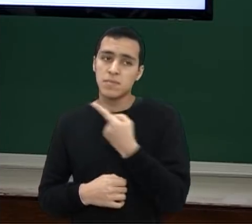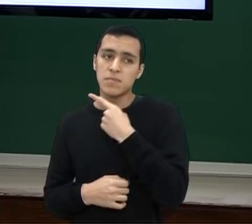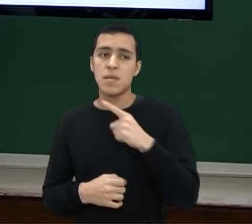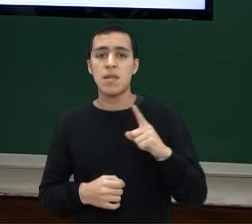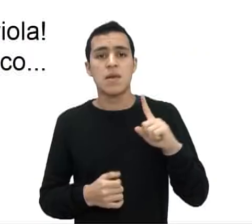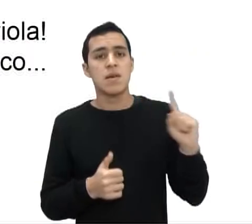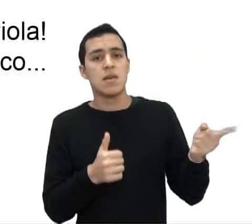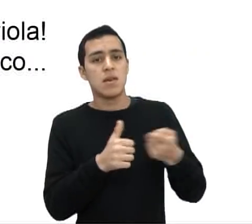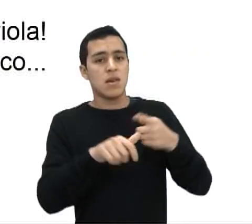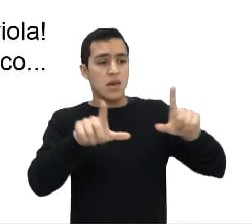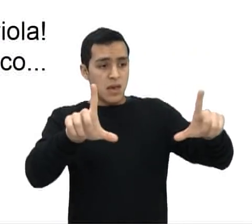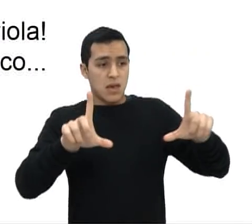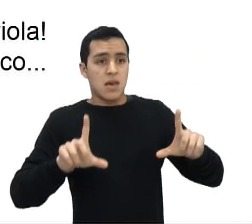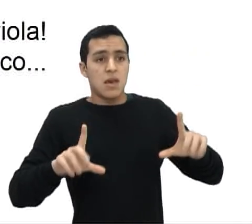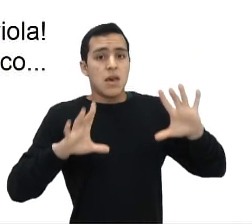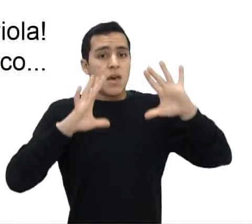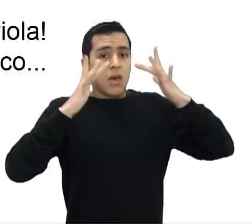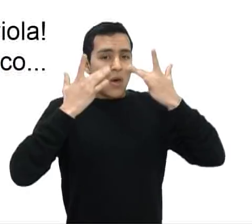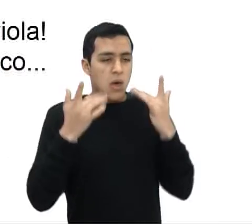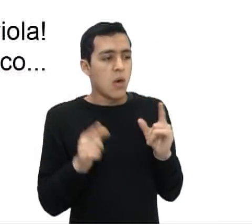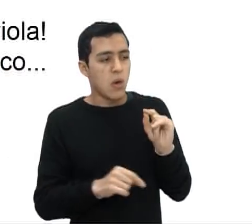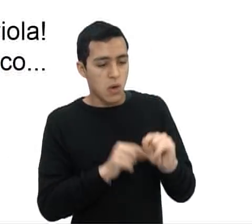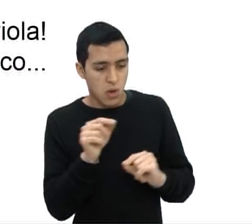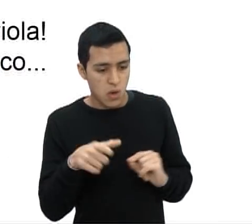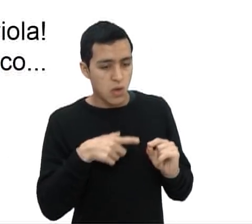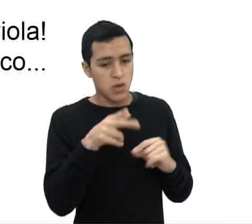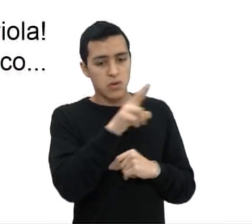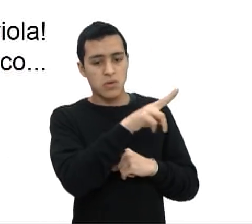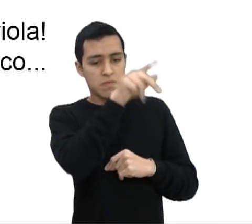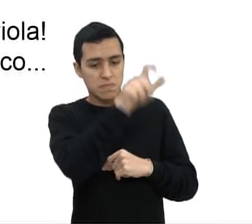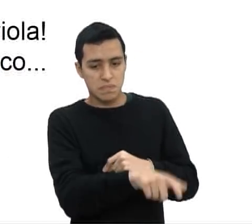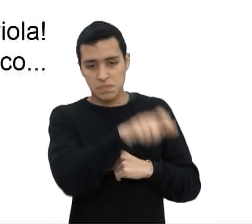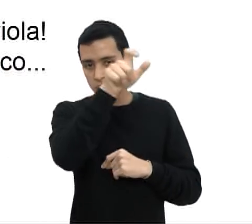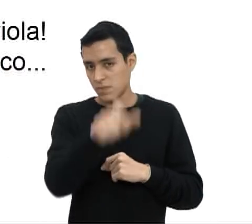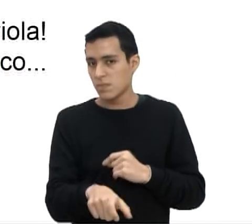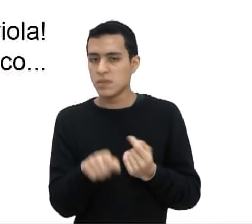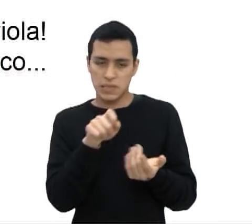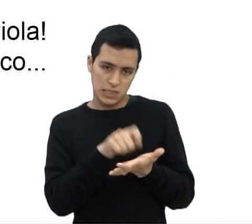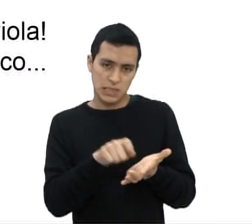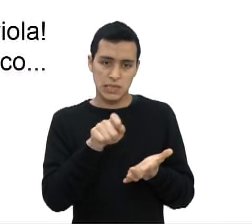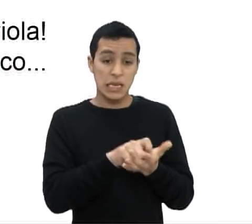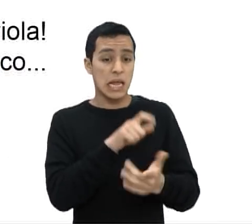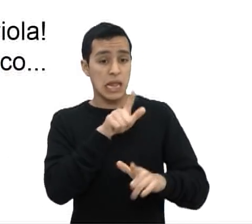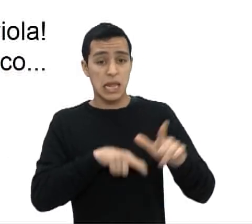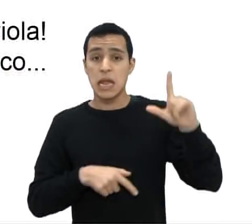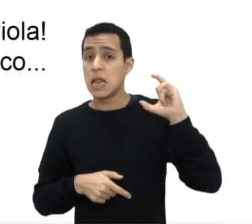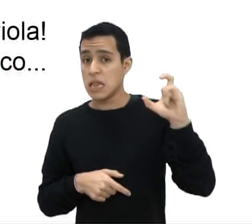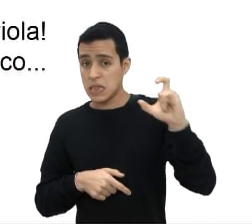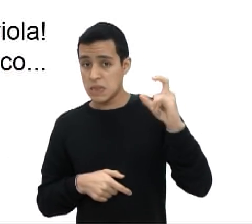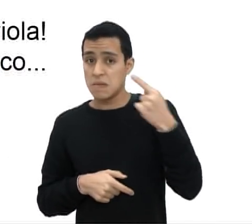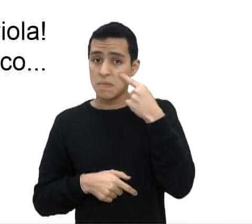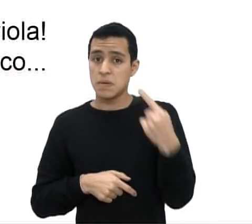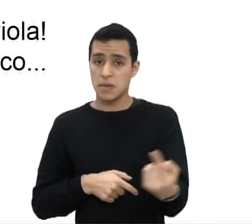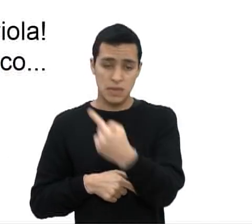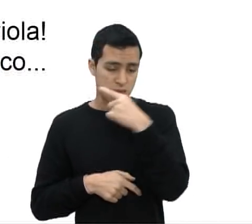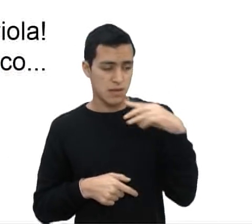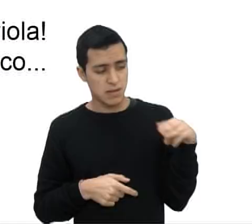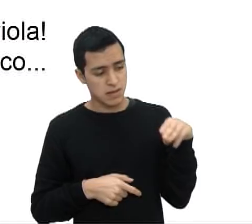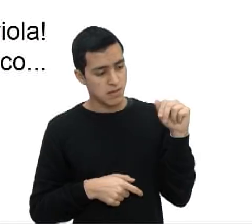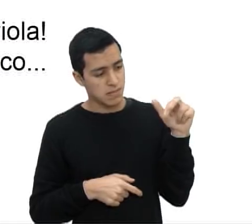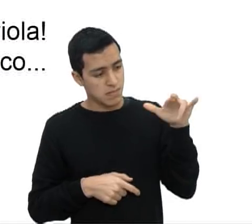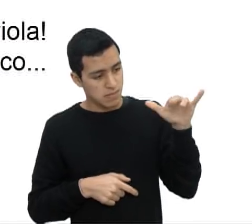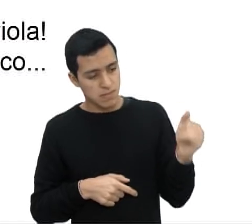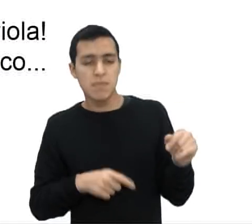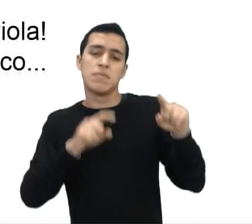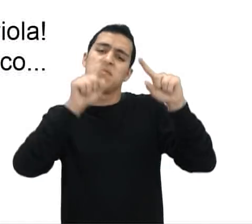quadro dessa peça. Então, a gente tem ali o nome dos personagens, né, que foi escrito ali em letras maiúsculas, né? Então, a gente tem a Maria, e aí,